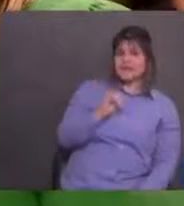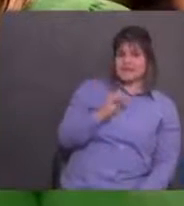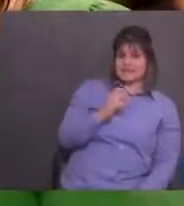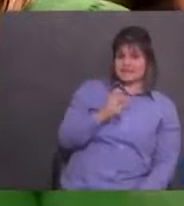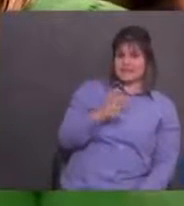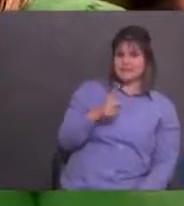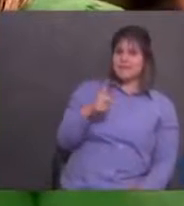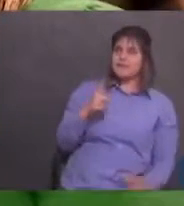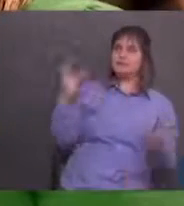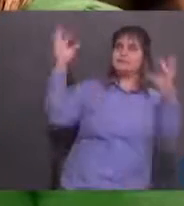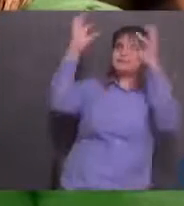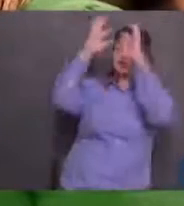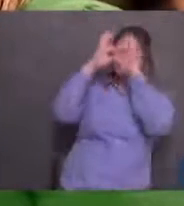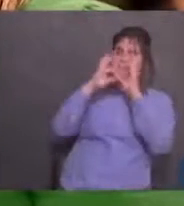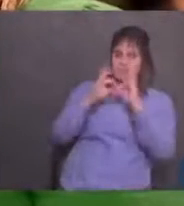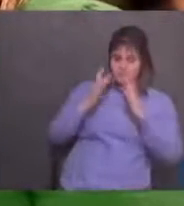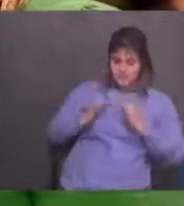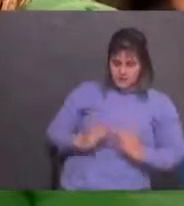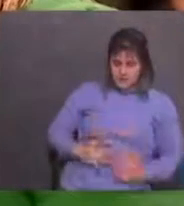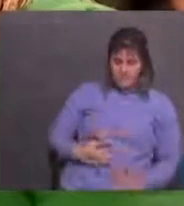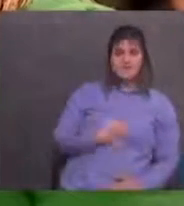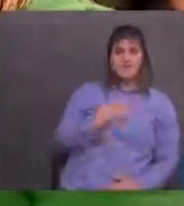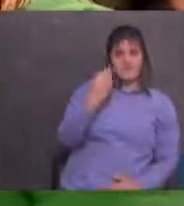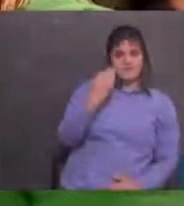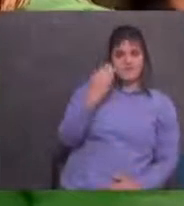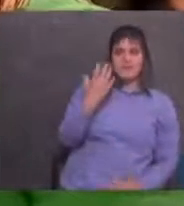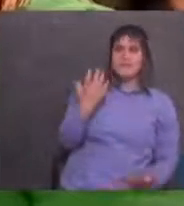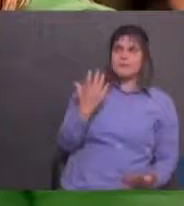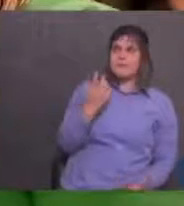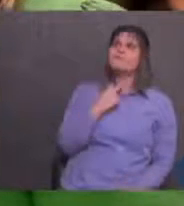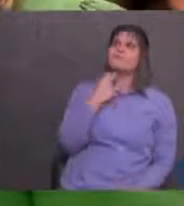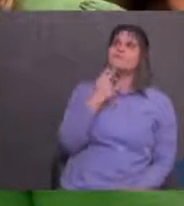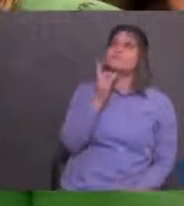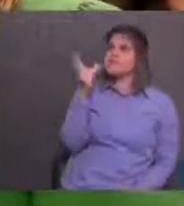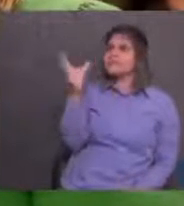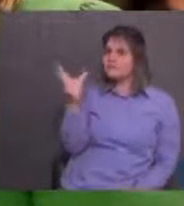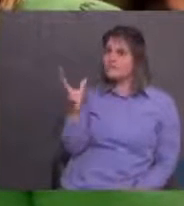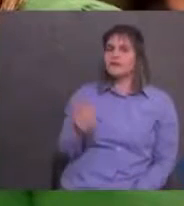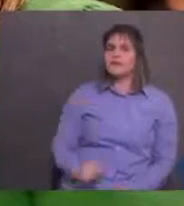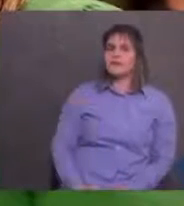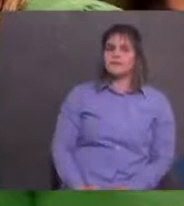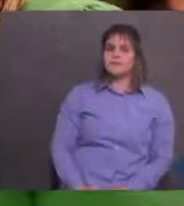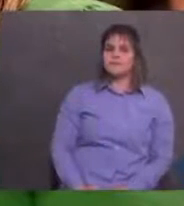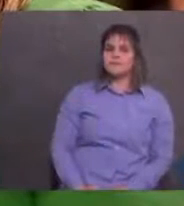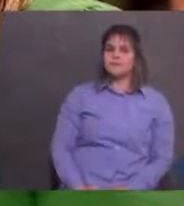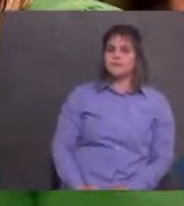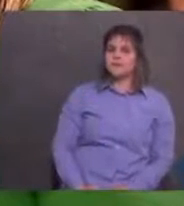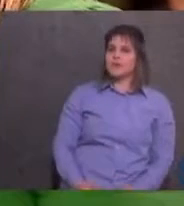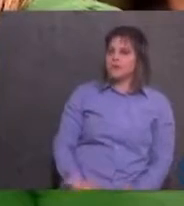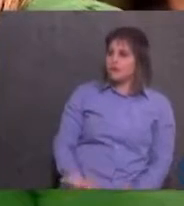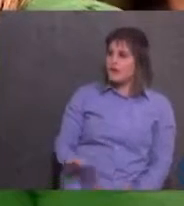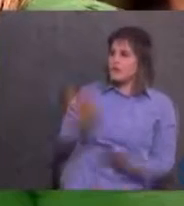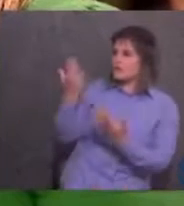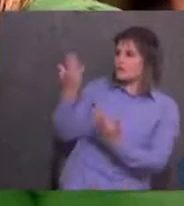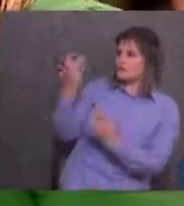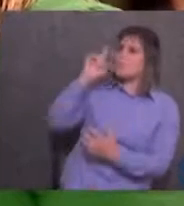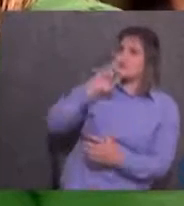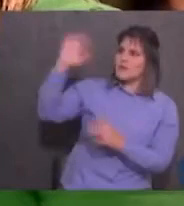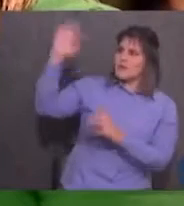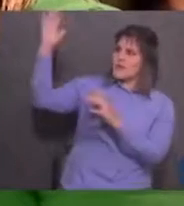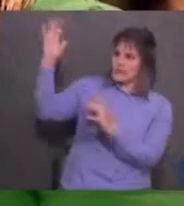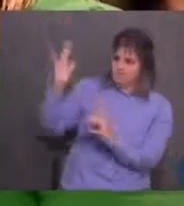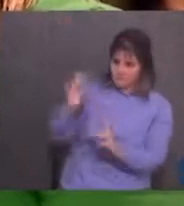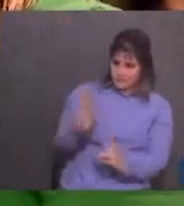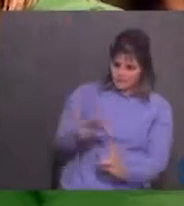Isabel de Espíritu Santo y, levantando la voz, exclamó, «Bendita tú entre las